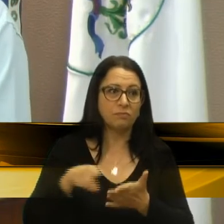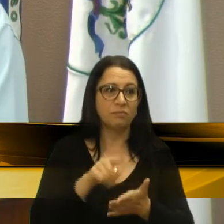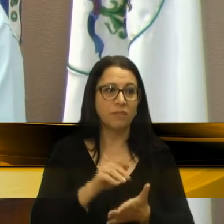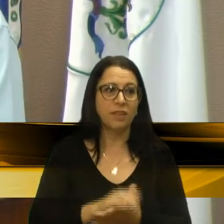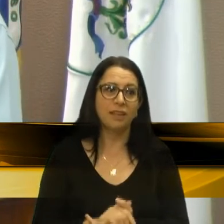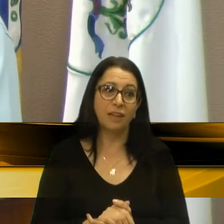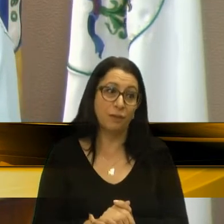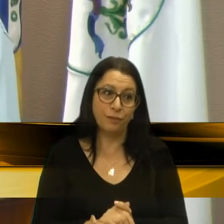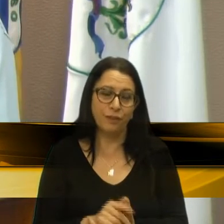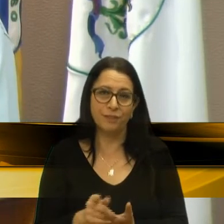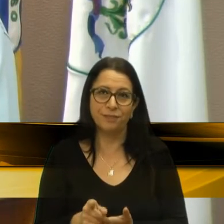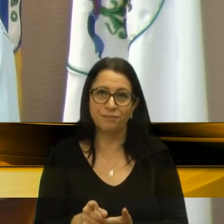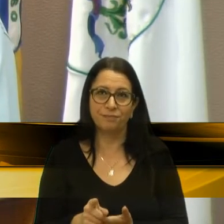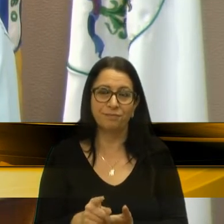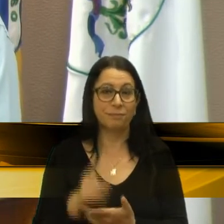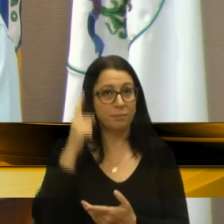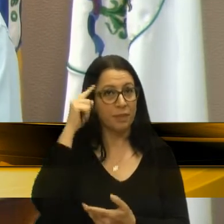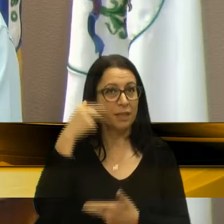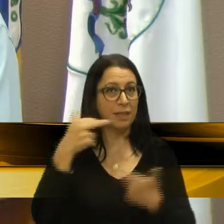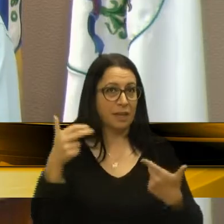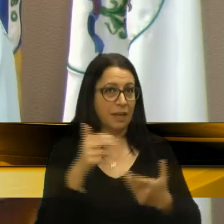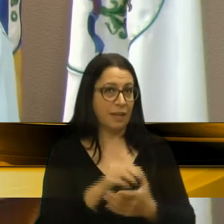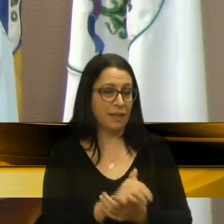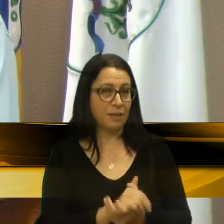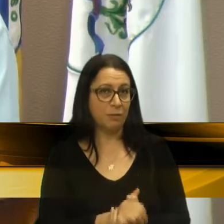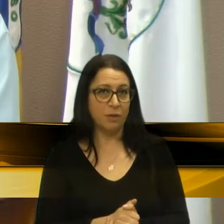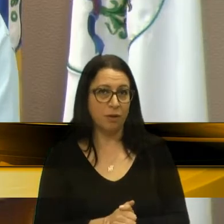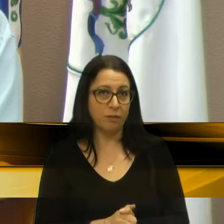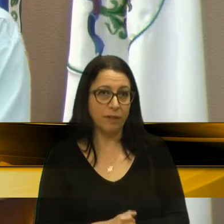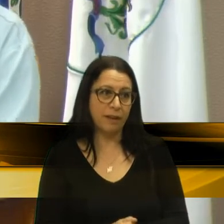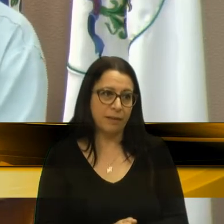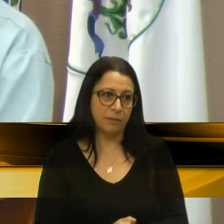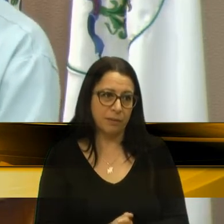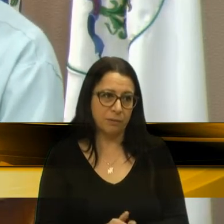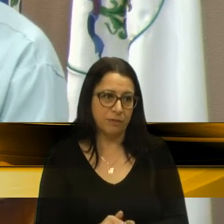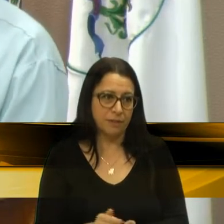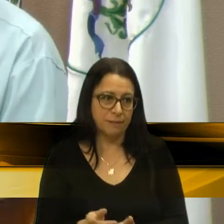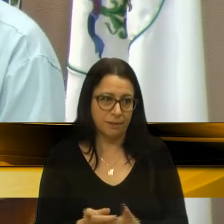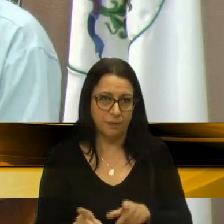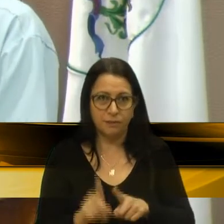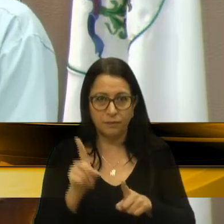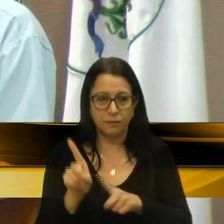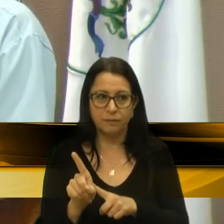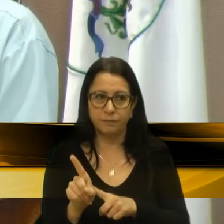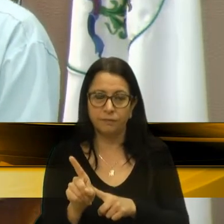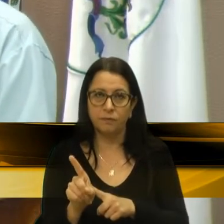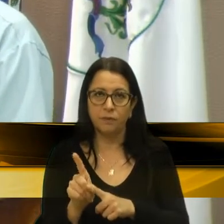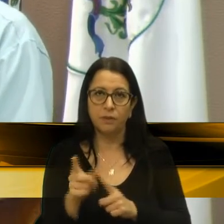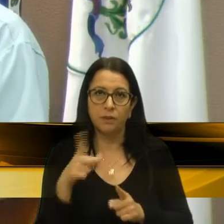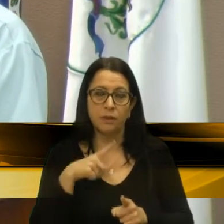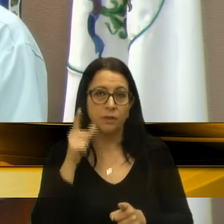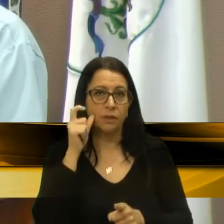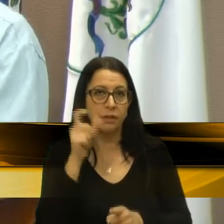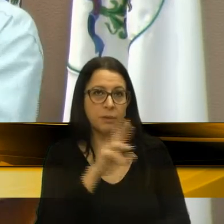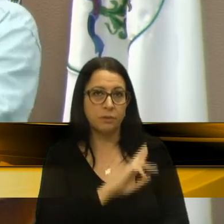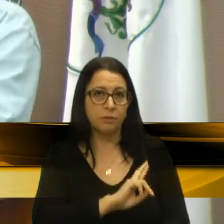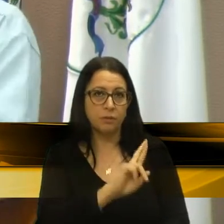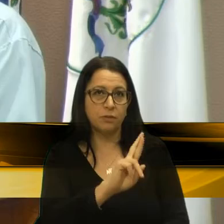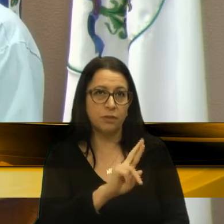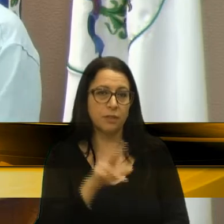pesado na questão que se eles não fizerem lá na próxima eleição entre eles vai ter o resultado que